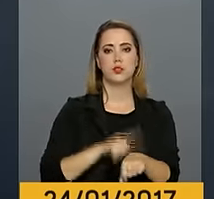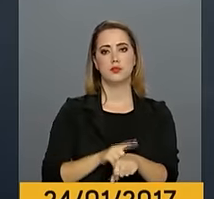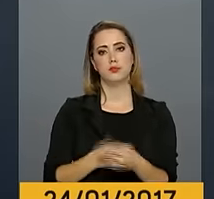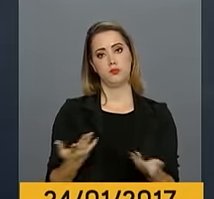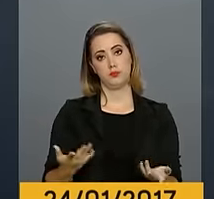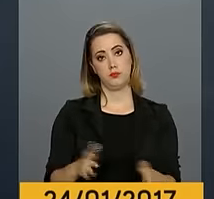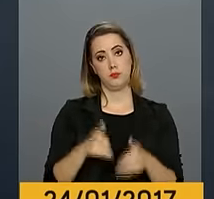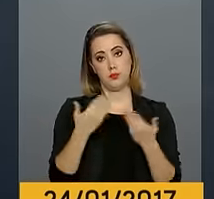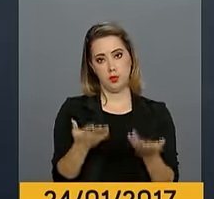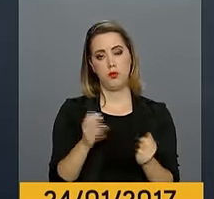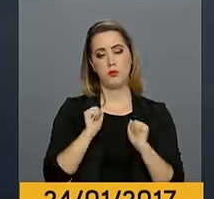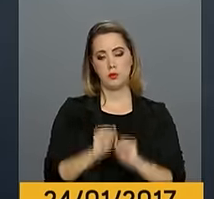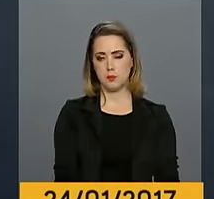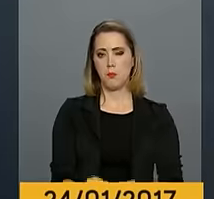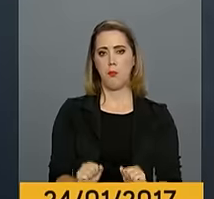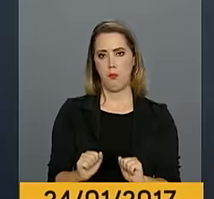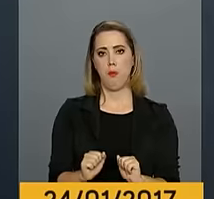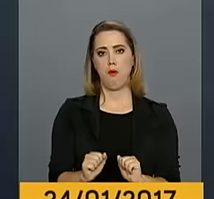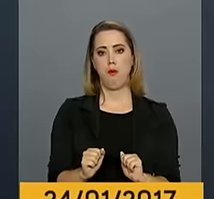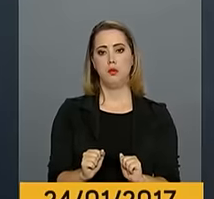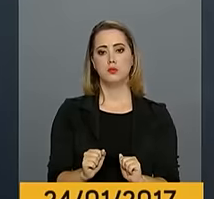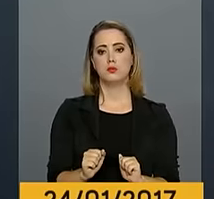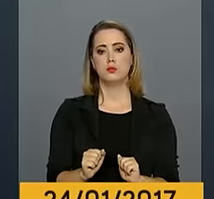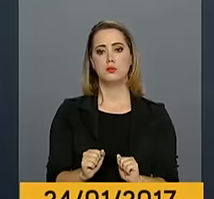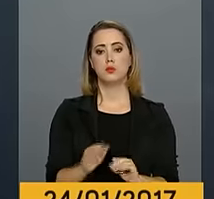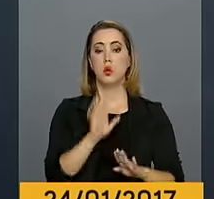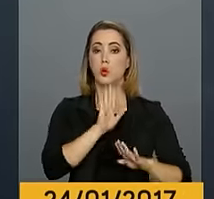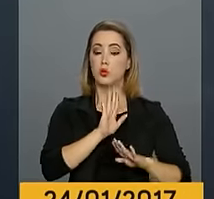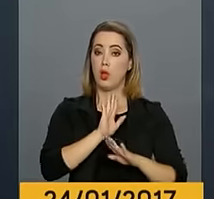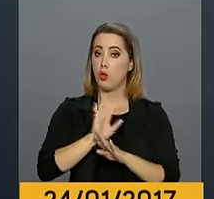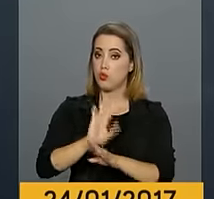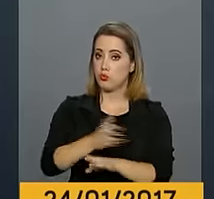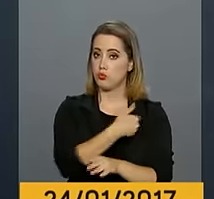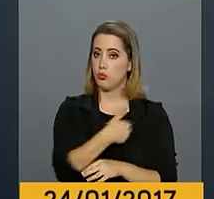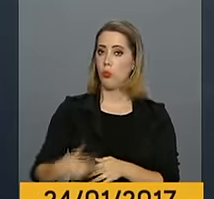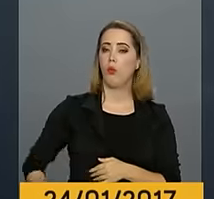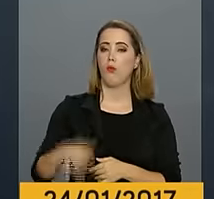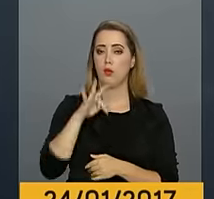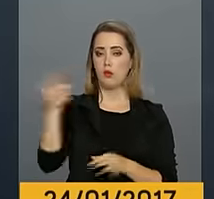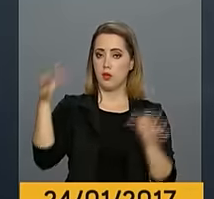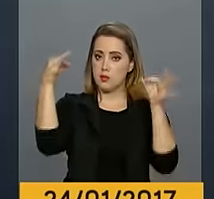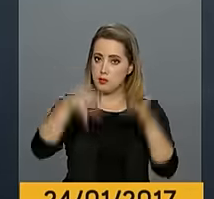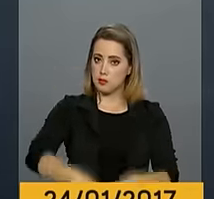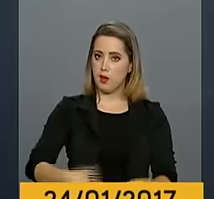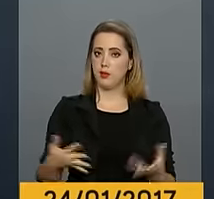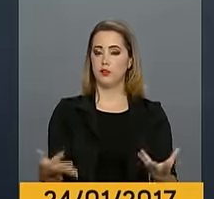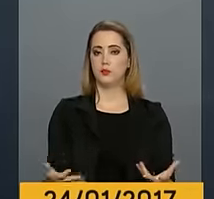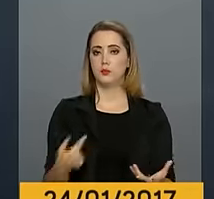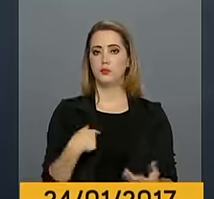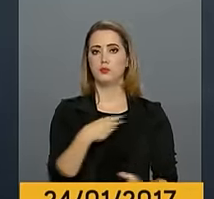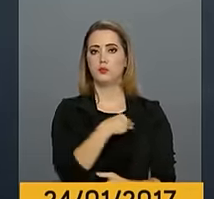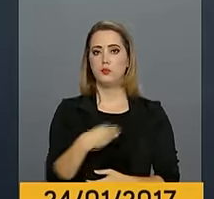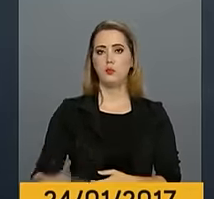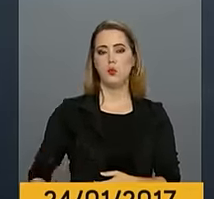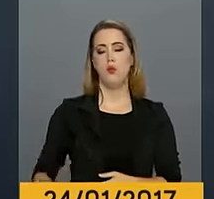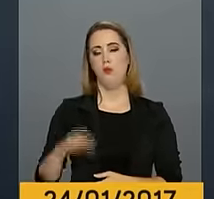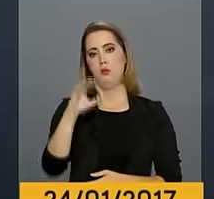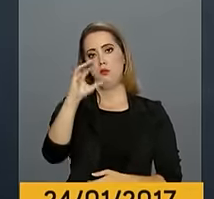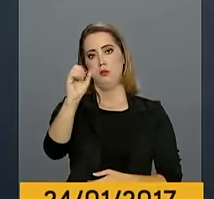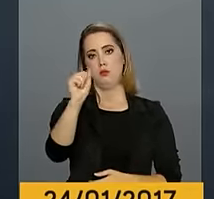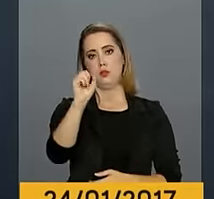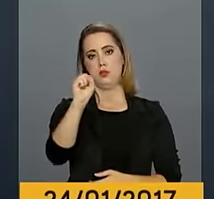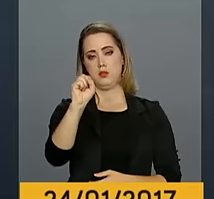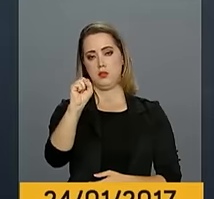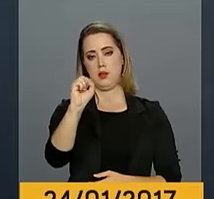podem contar com o governo federal, não é? Eu sei que o ministro Kassab vai visitar muitas vezes o Diogo, ainda o ministro